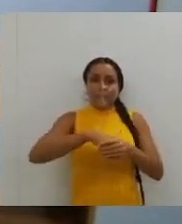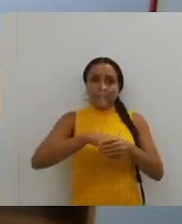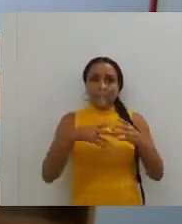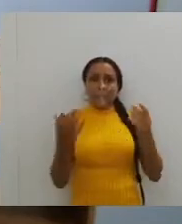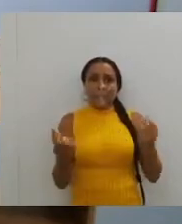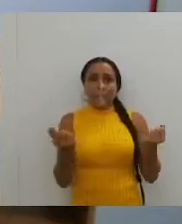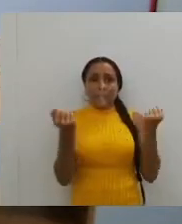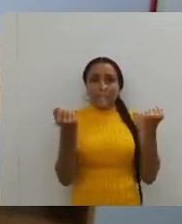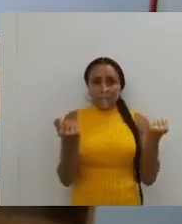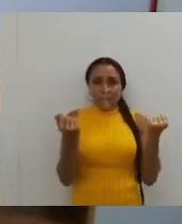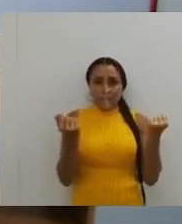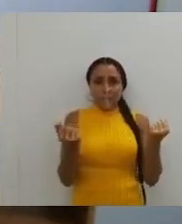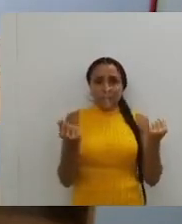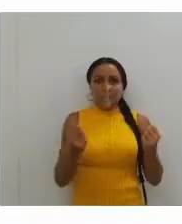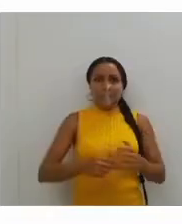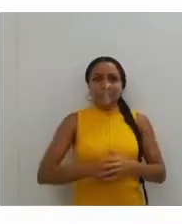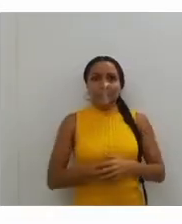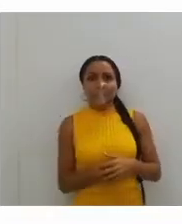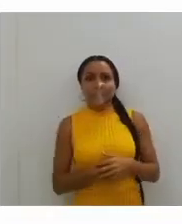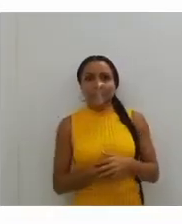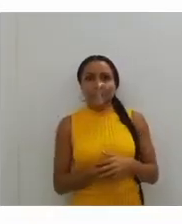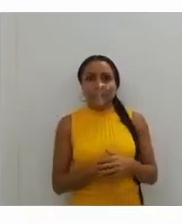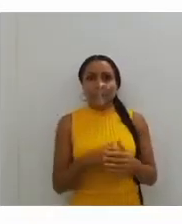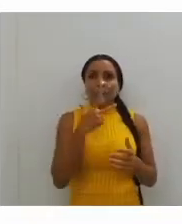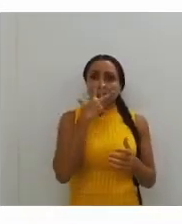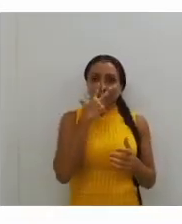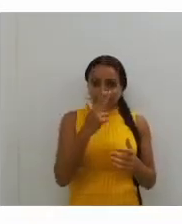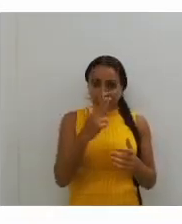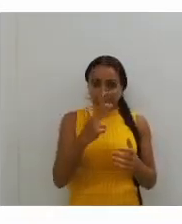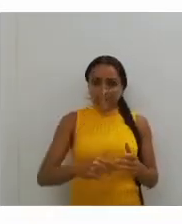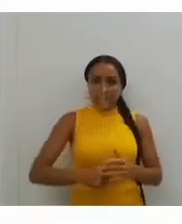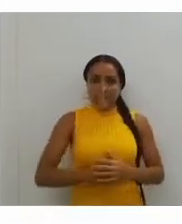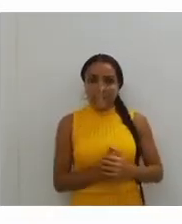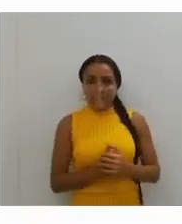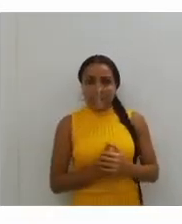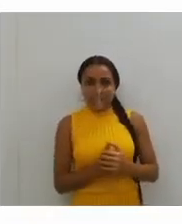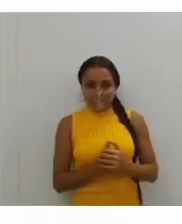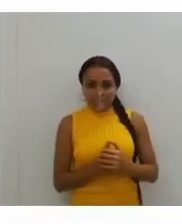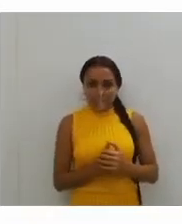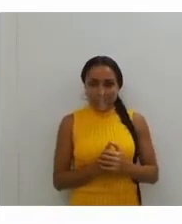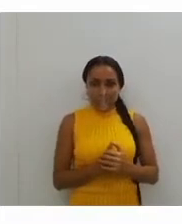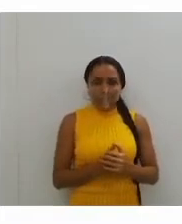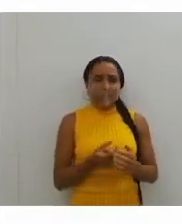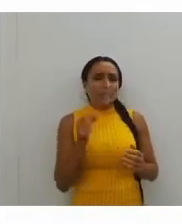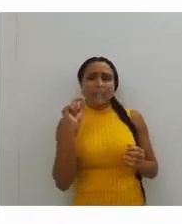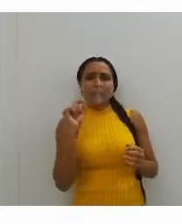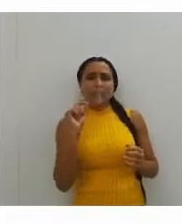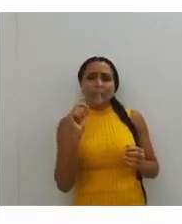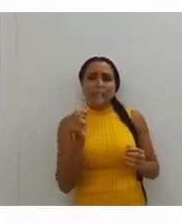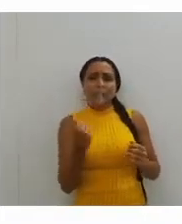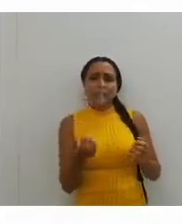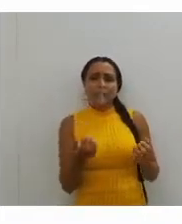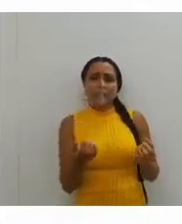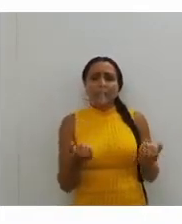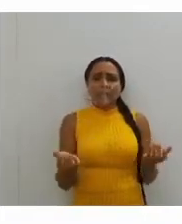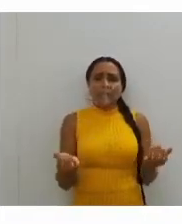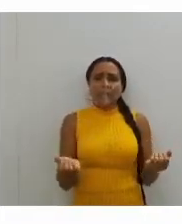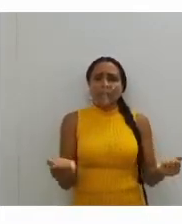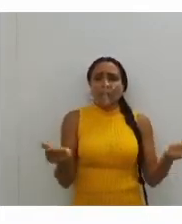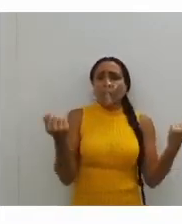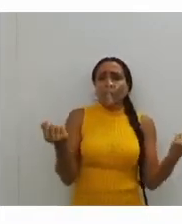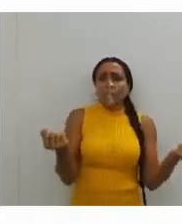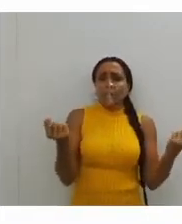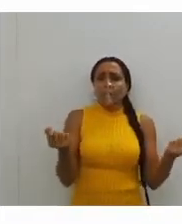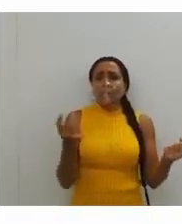nosso peso, chamado peso aparente. O que é o peso aparente, professor? É o peso